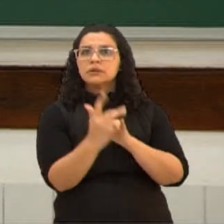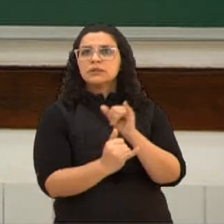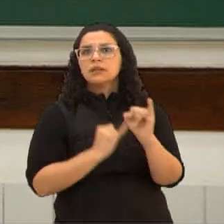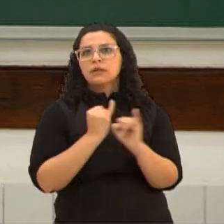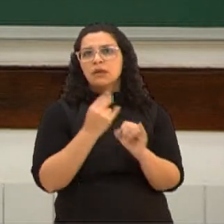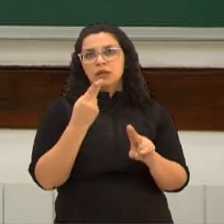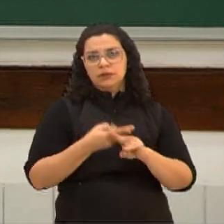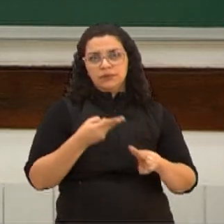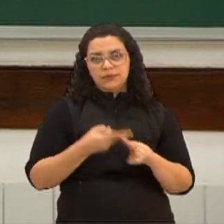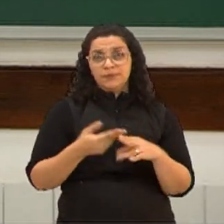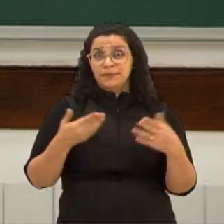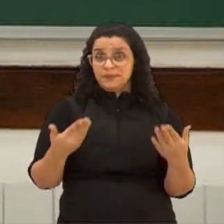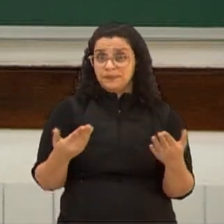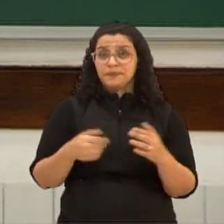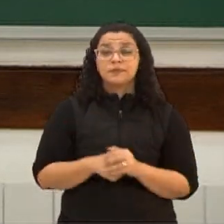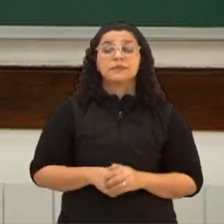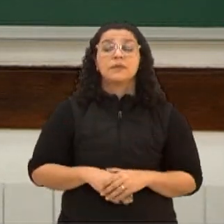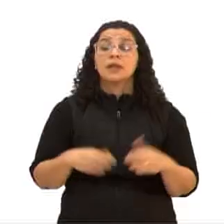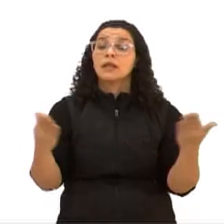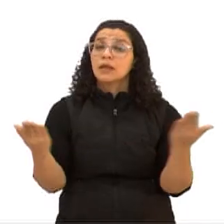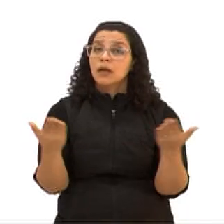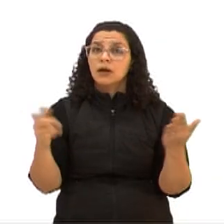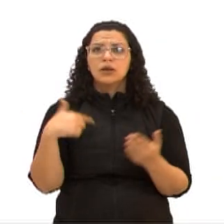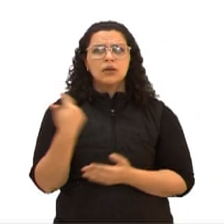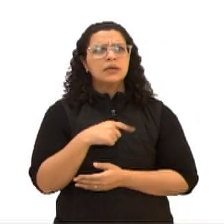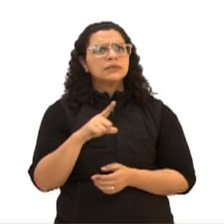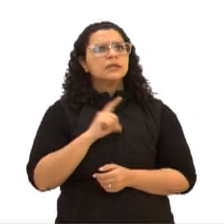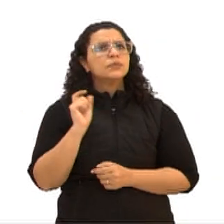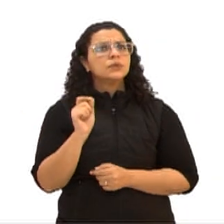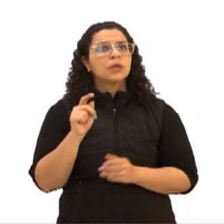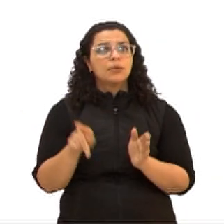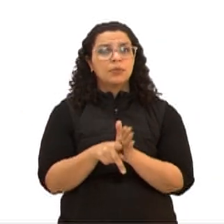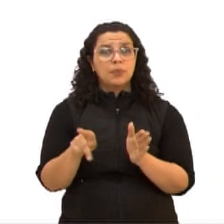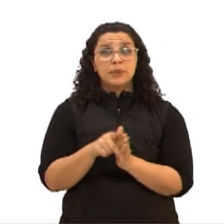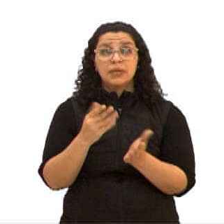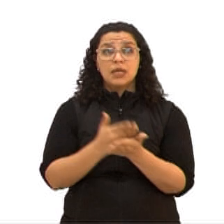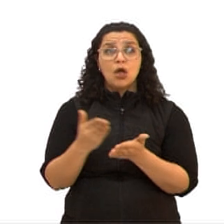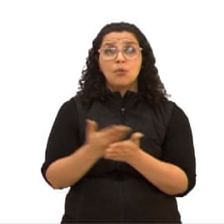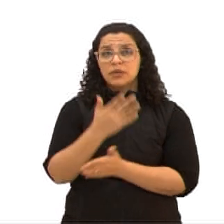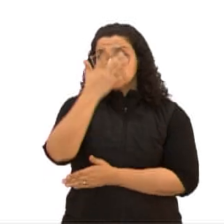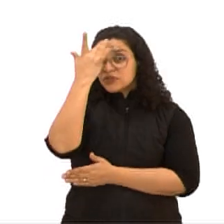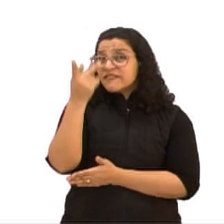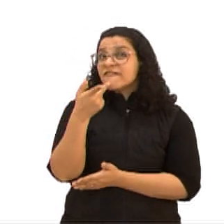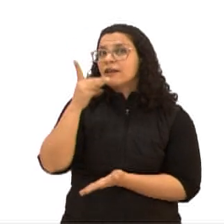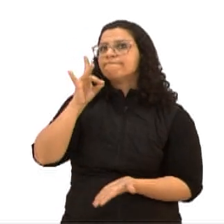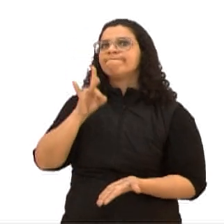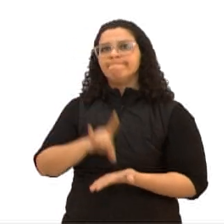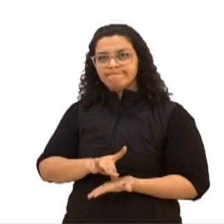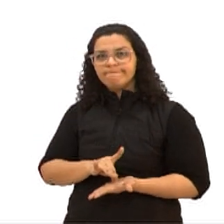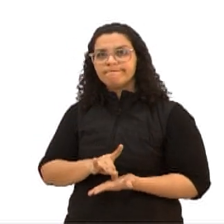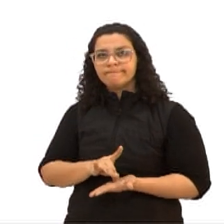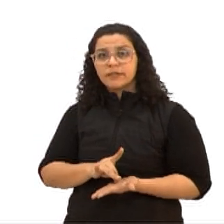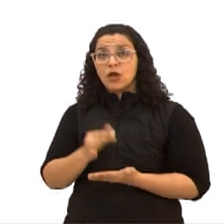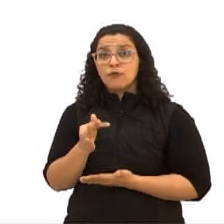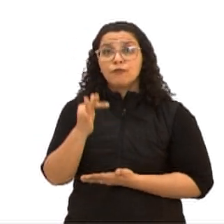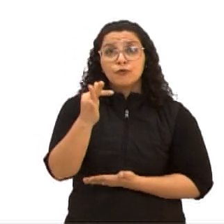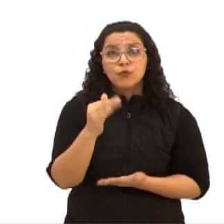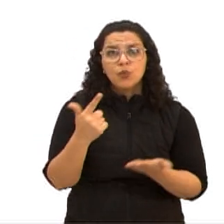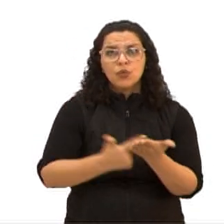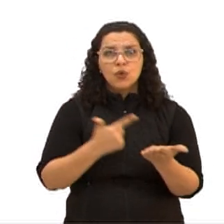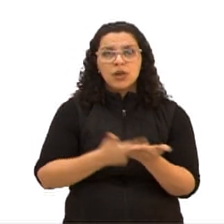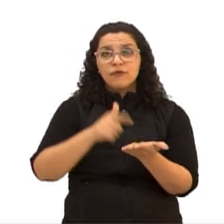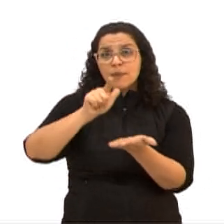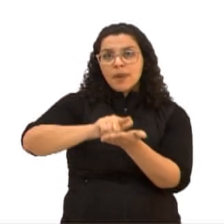online. E agora? Tem gente afirmando que o formato impresso é uma